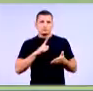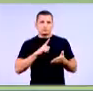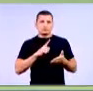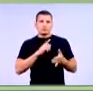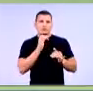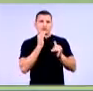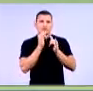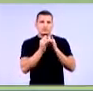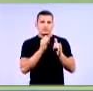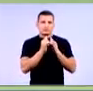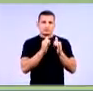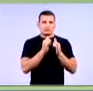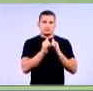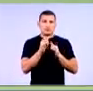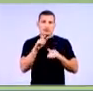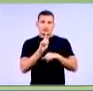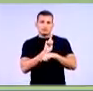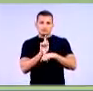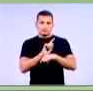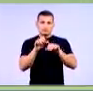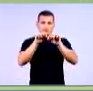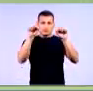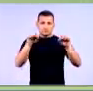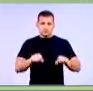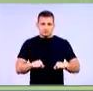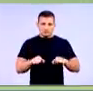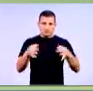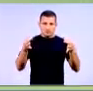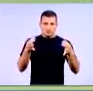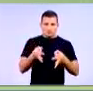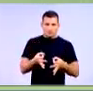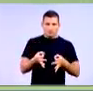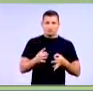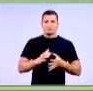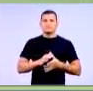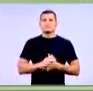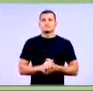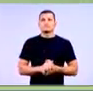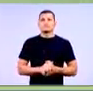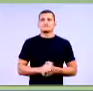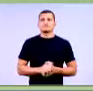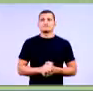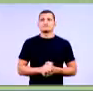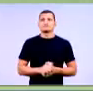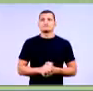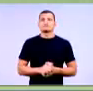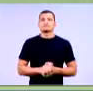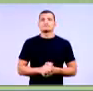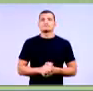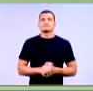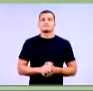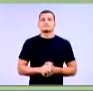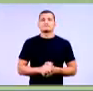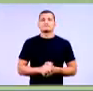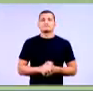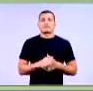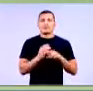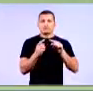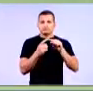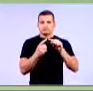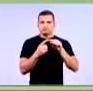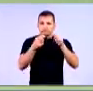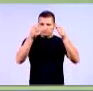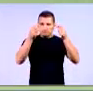existentes e que serão gerenciadas pelo sistema, correto? Né? Acho que já já confere com o que a gente acabou de falar.